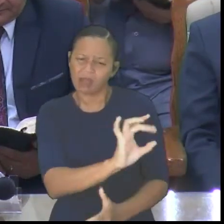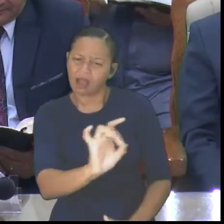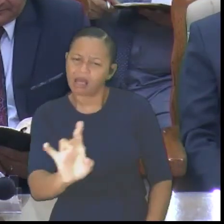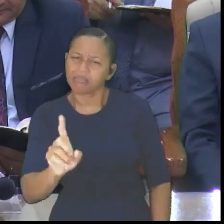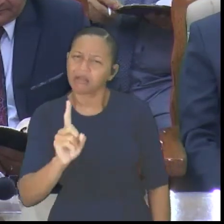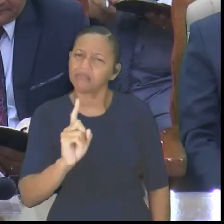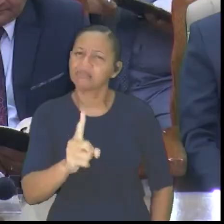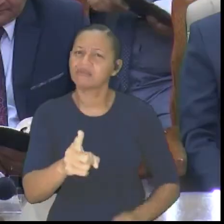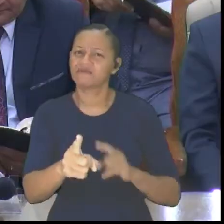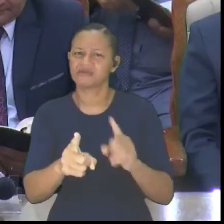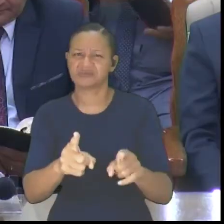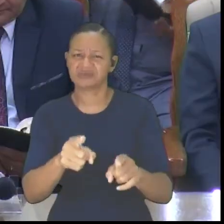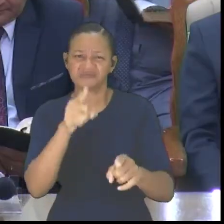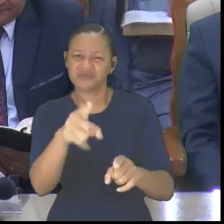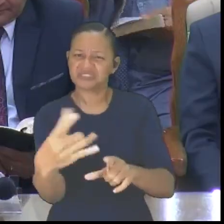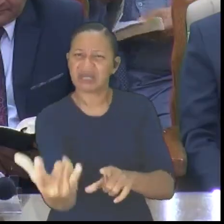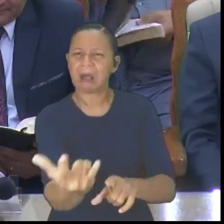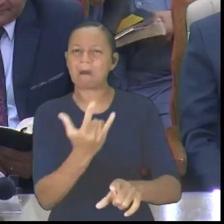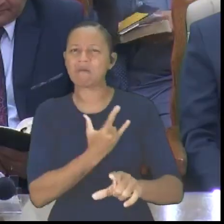seja menos amado.